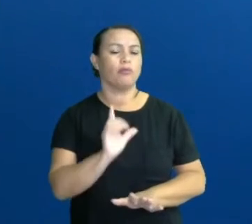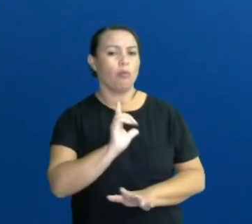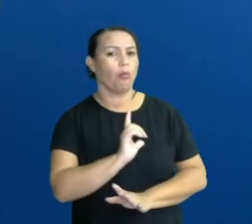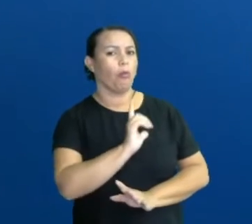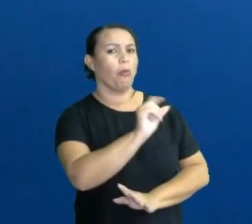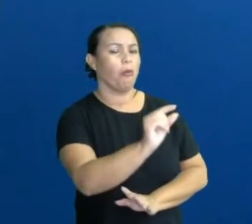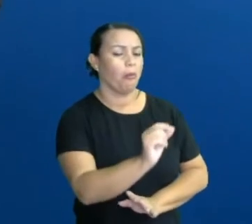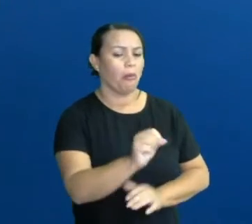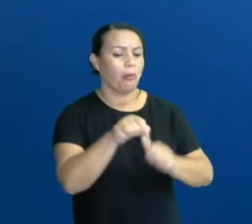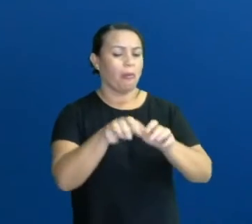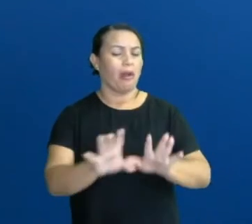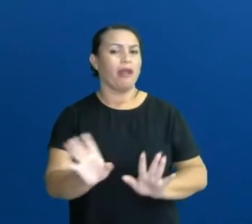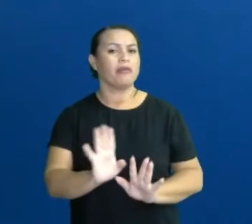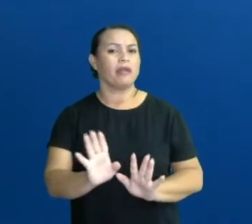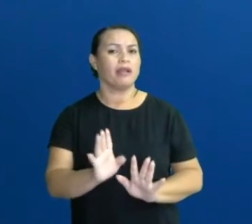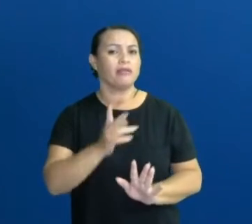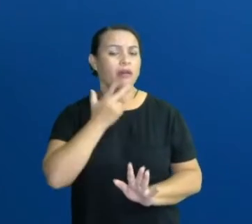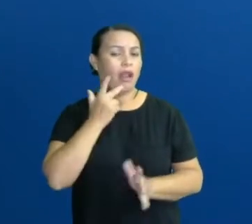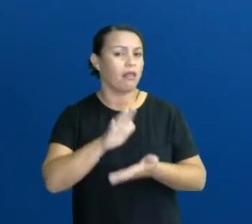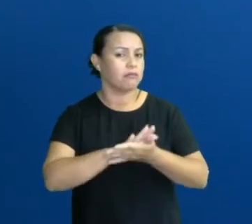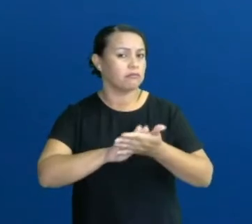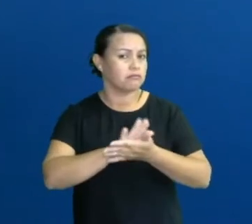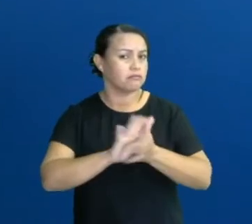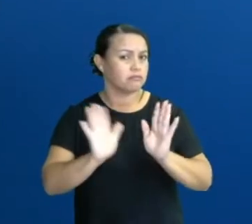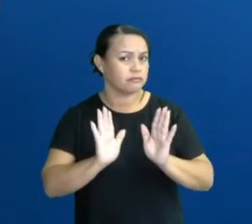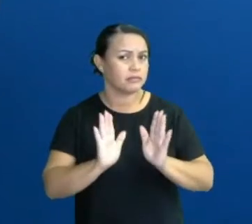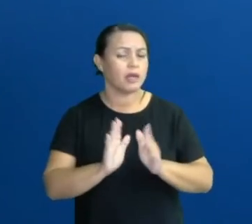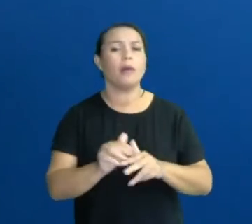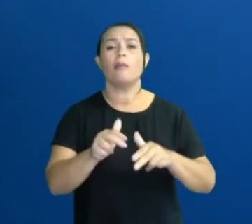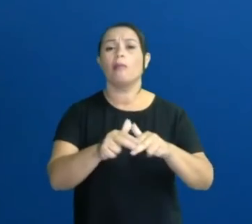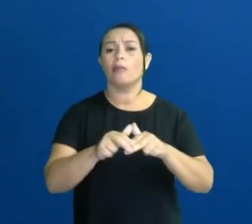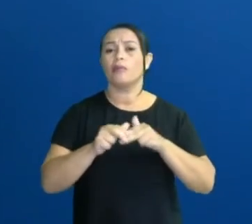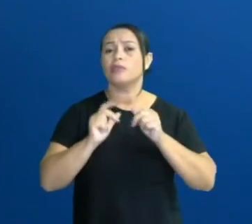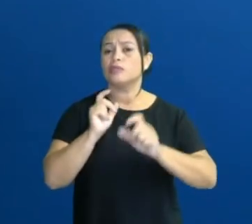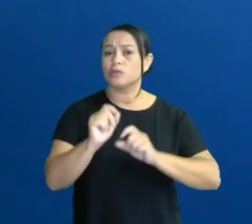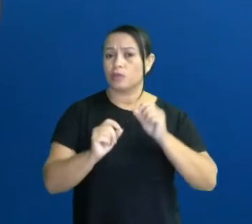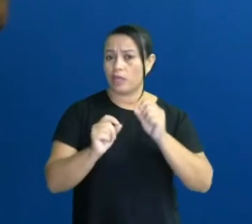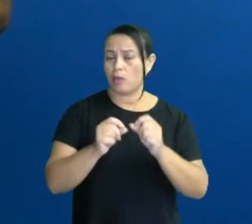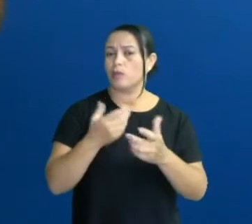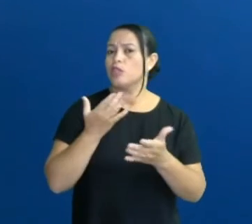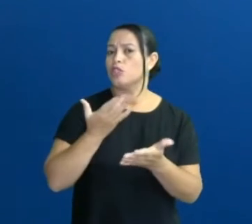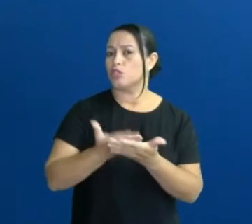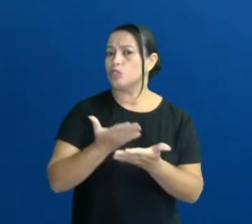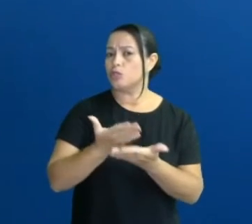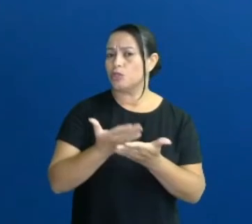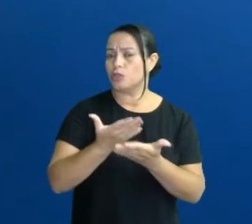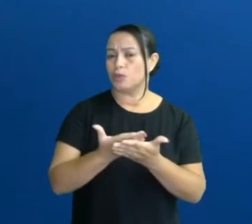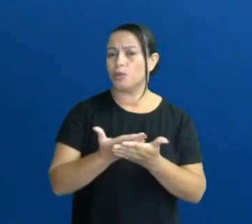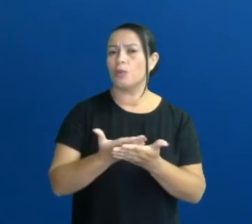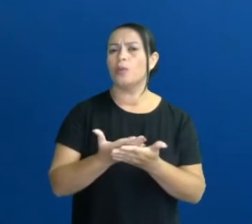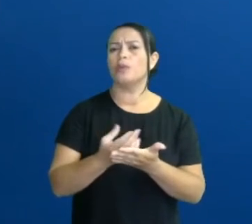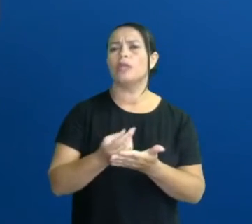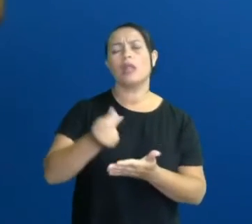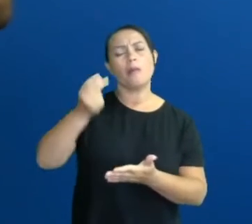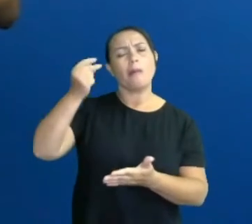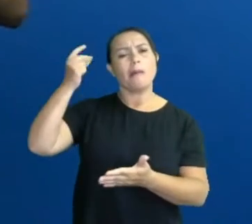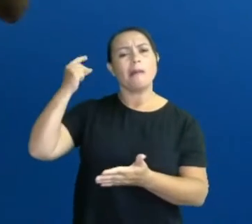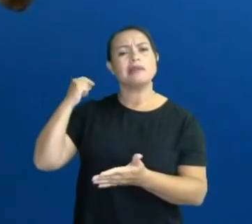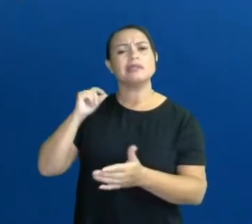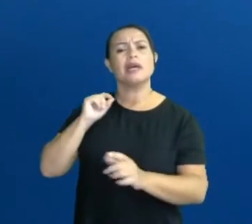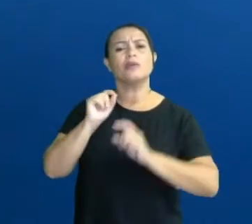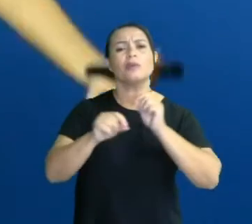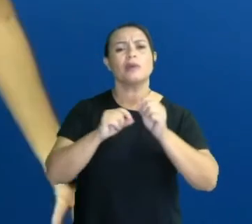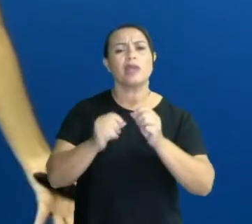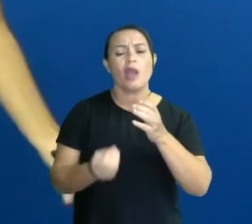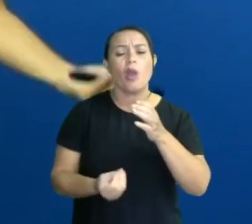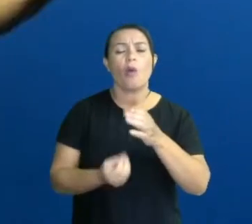não reclamaram para si o território. Por isso que quando a gente estuda a colonização ou